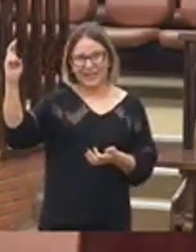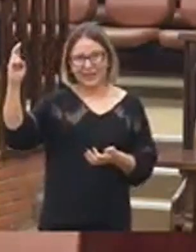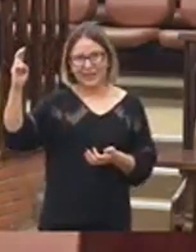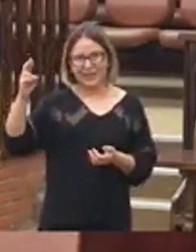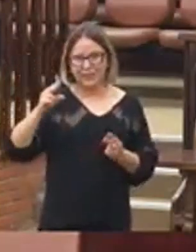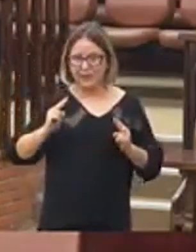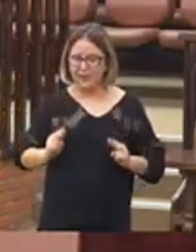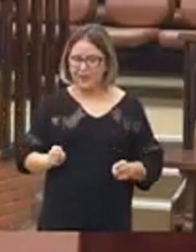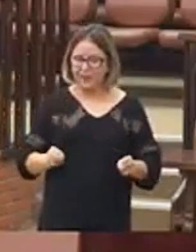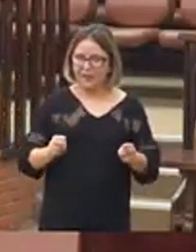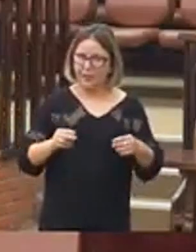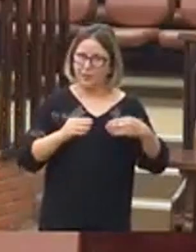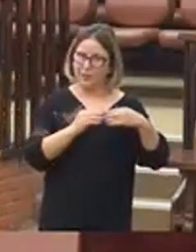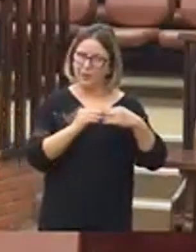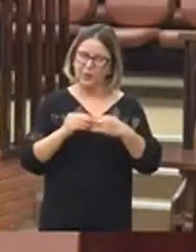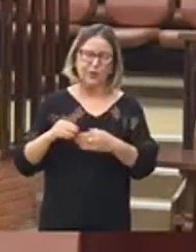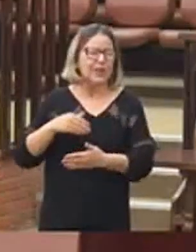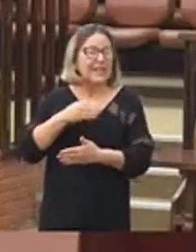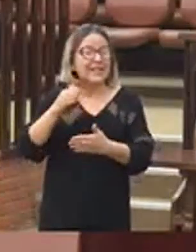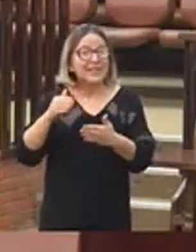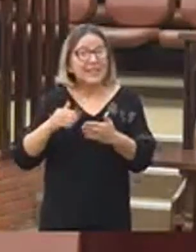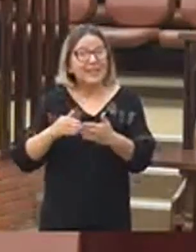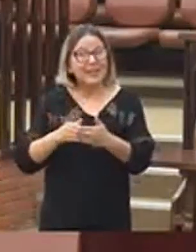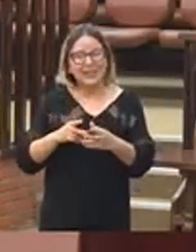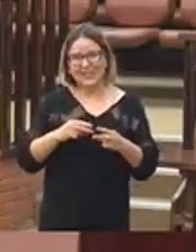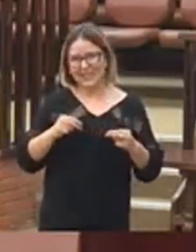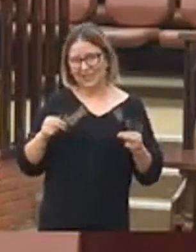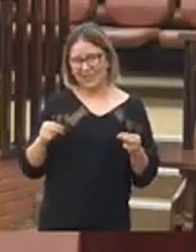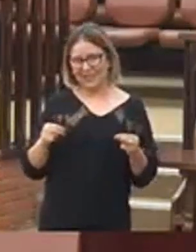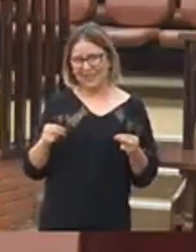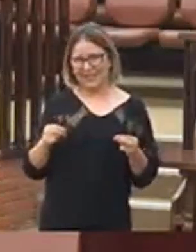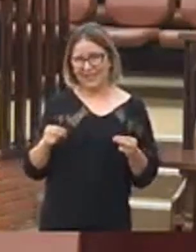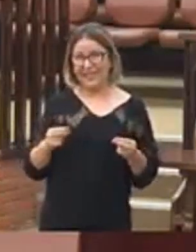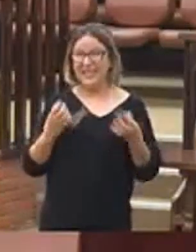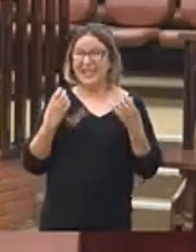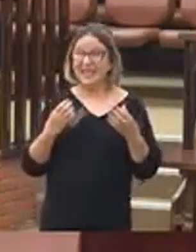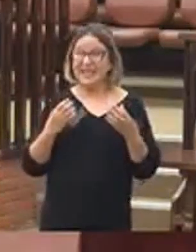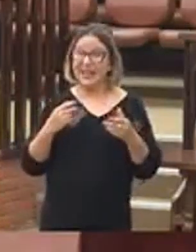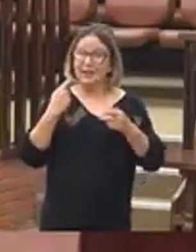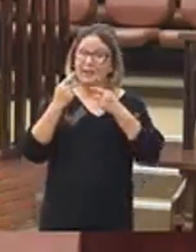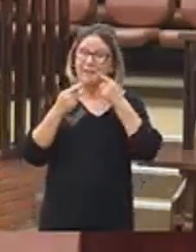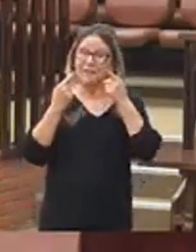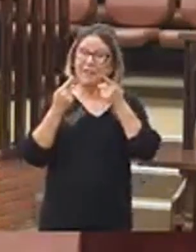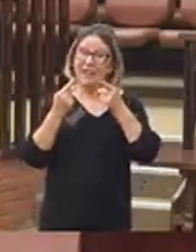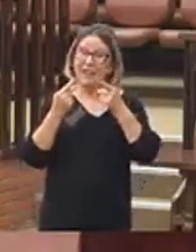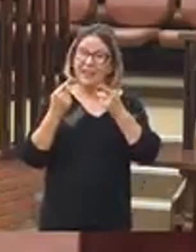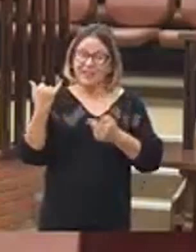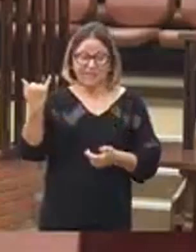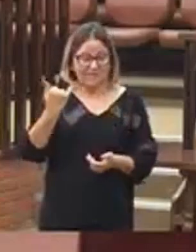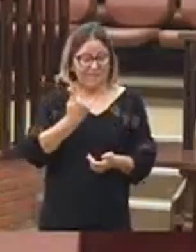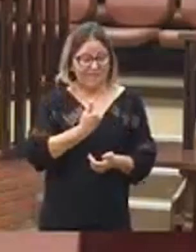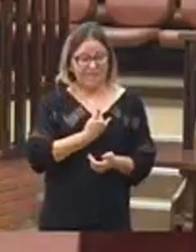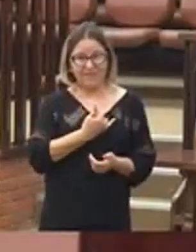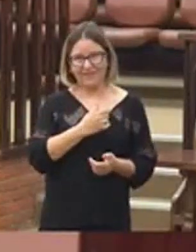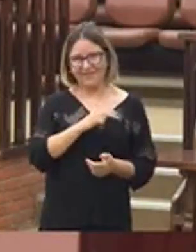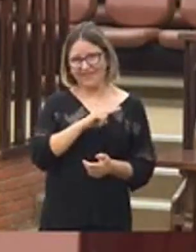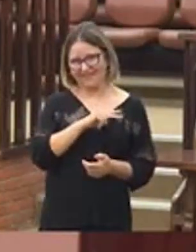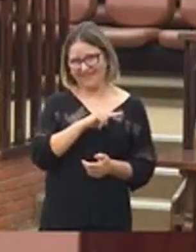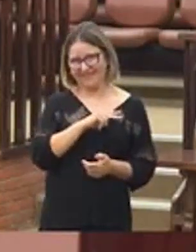no controle de todas as coisas, e Ele quer falar conosco